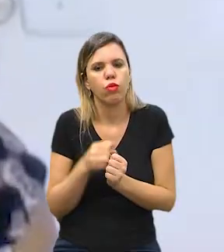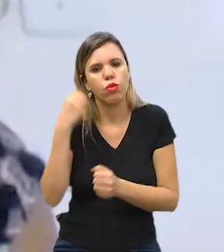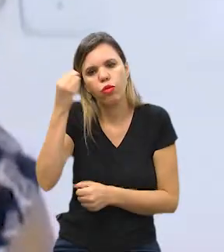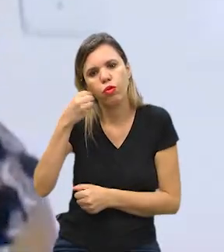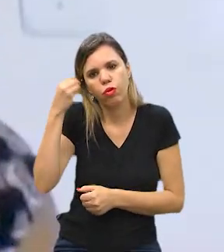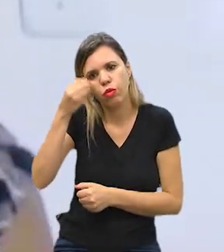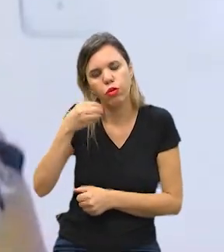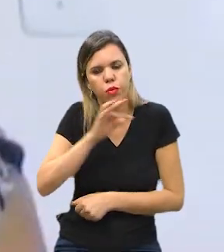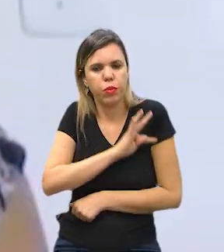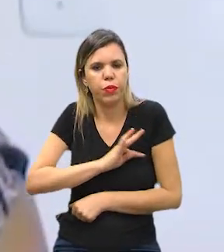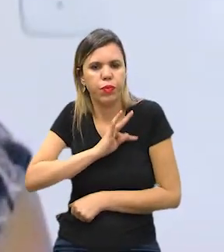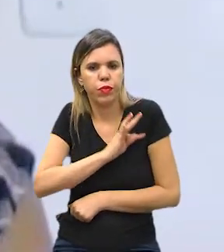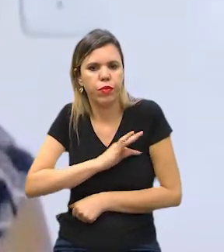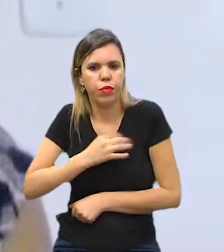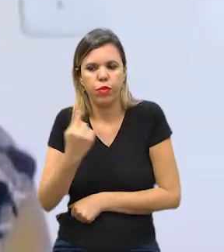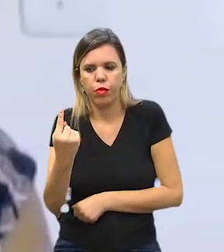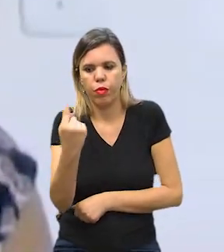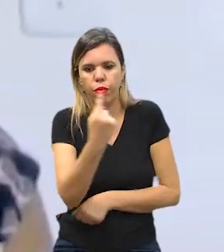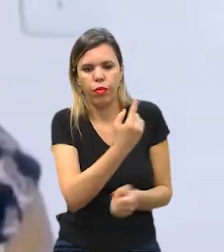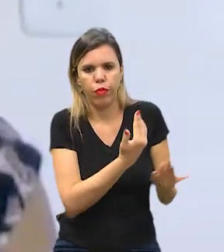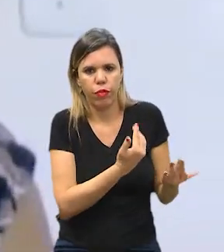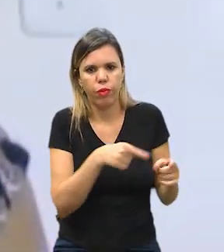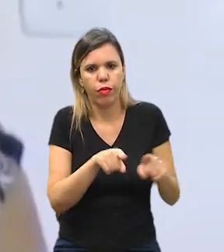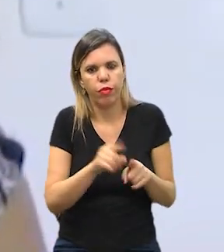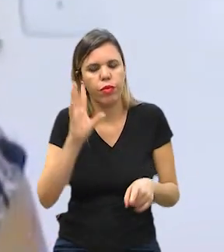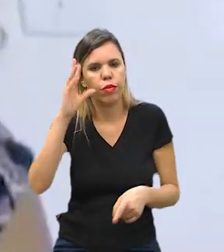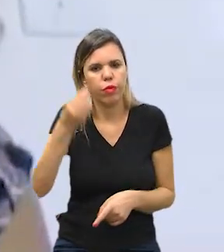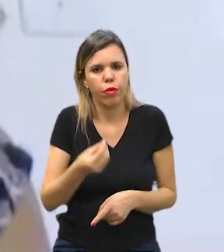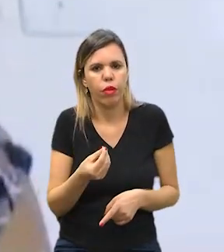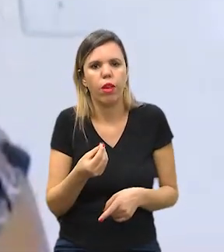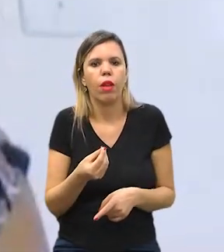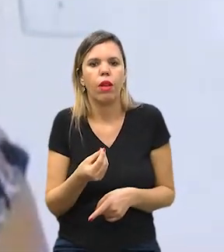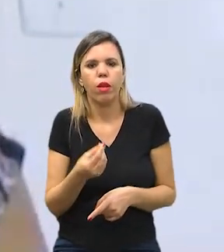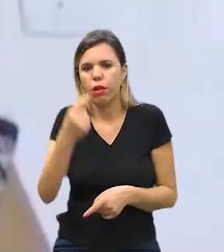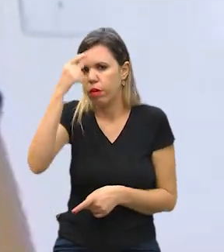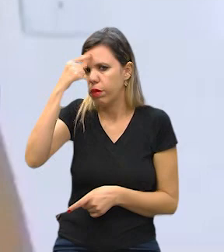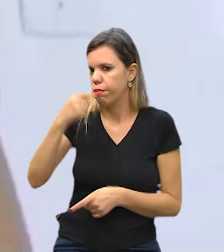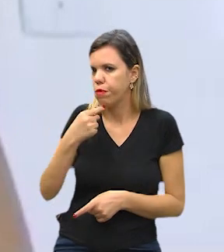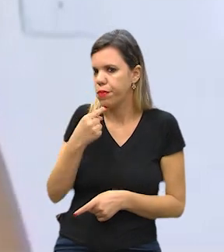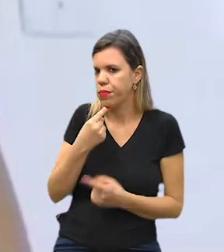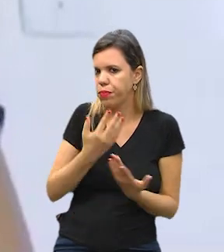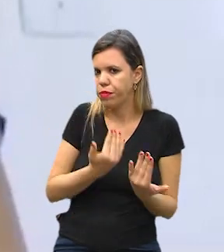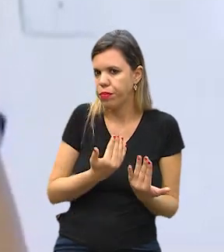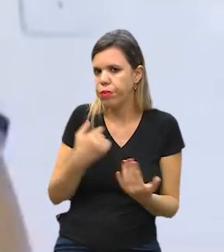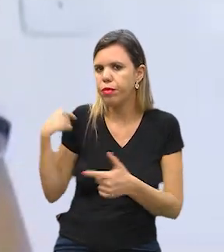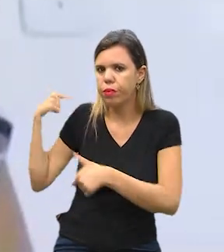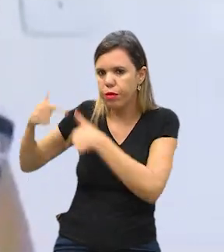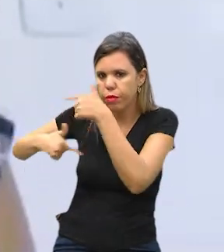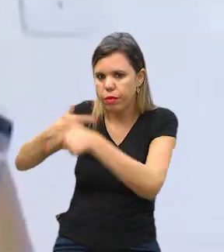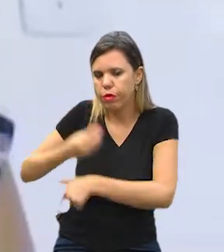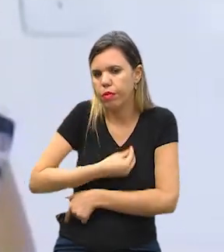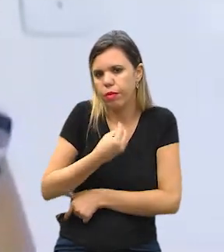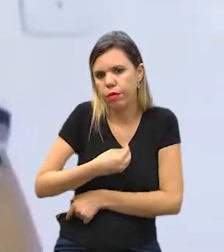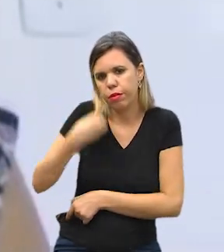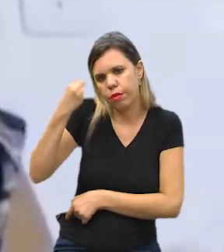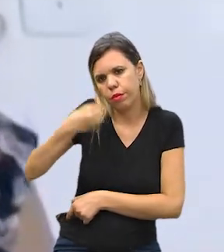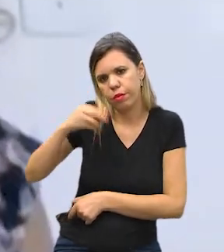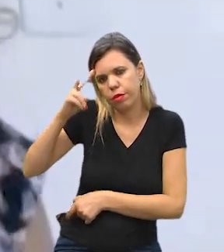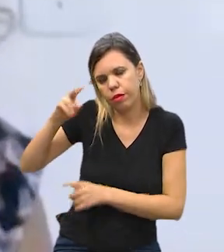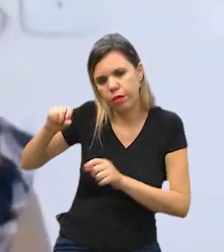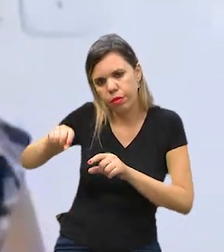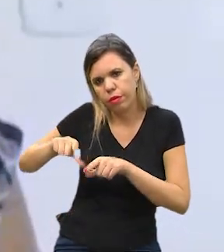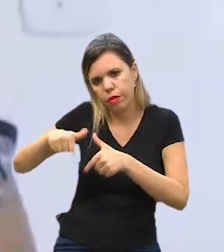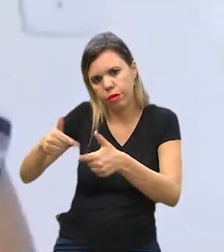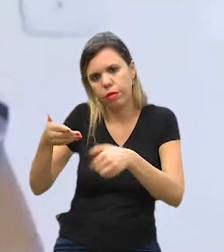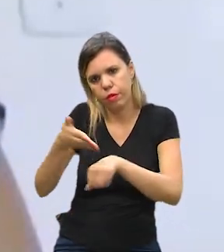vem junto com a bagagem técnica, né? E cada jovem também, a gente entende que de acordo com o perfil desse jovem, a trajetória de